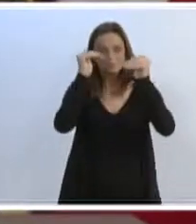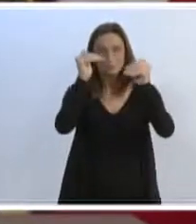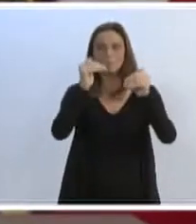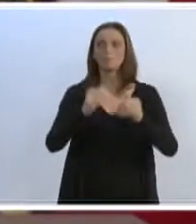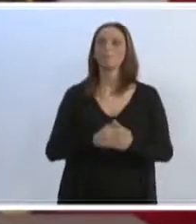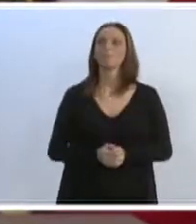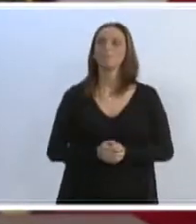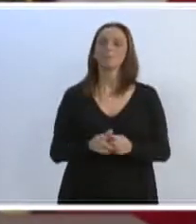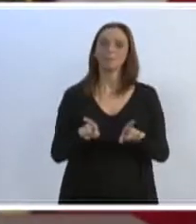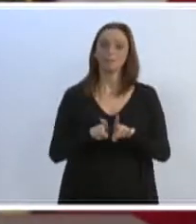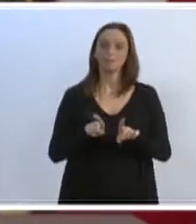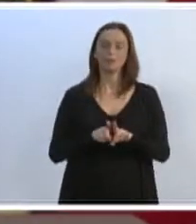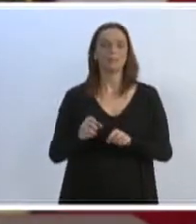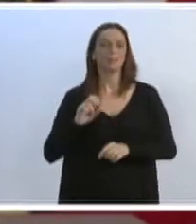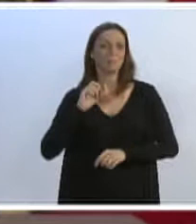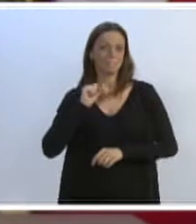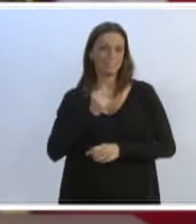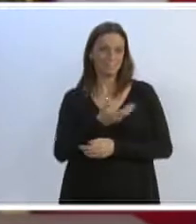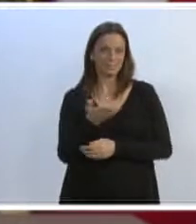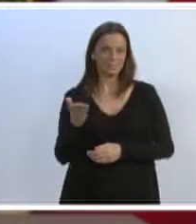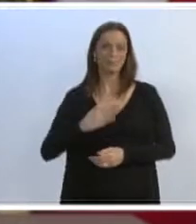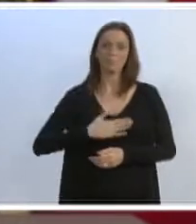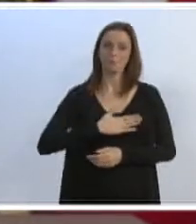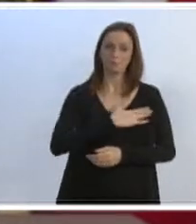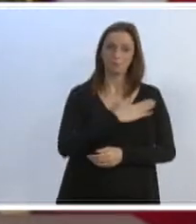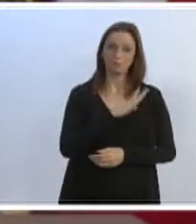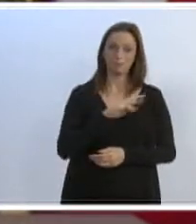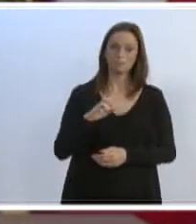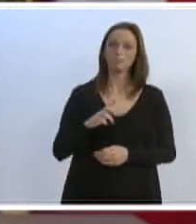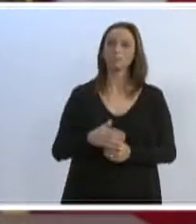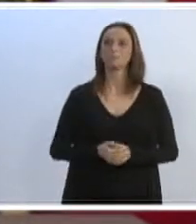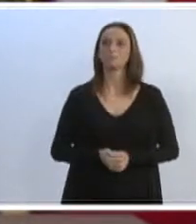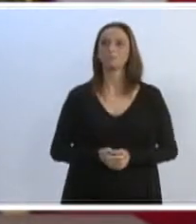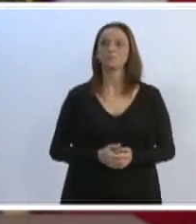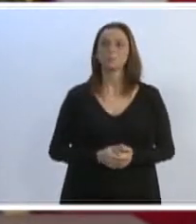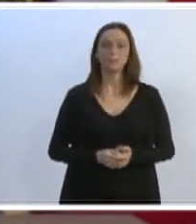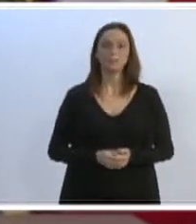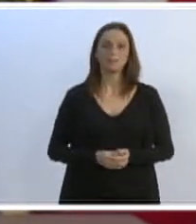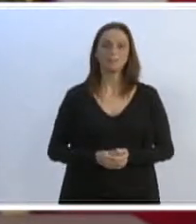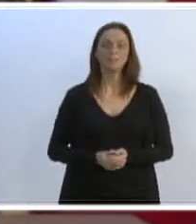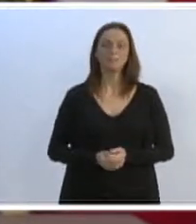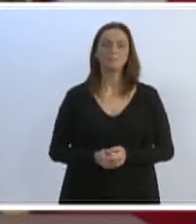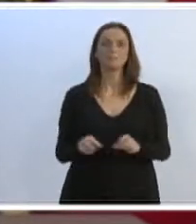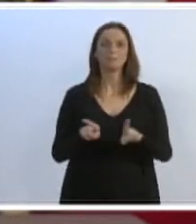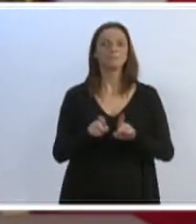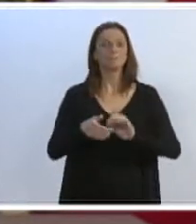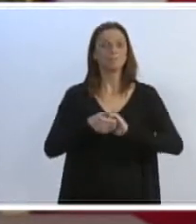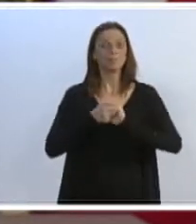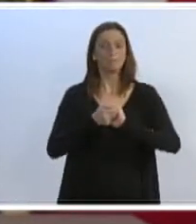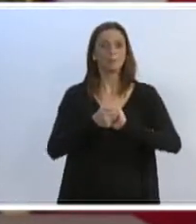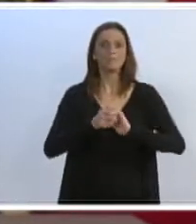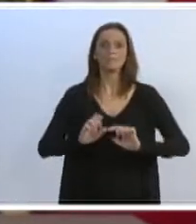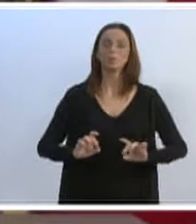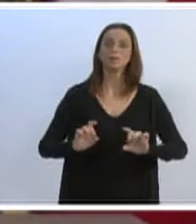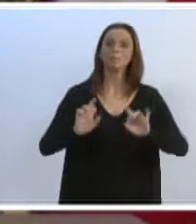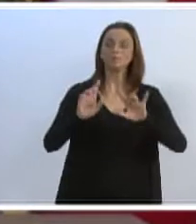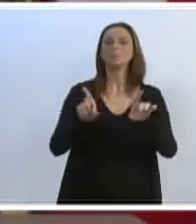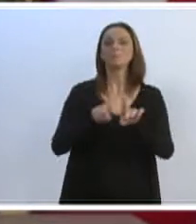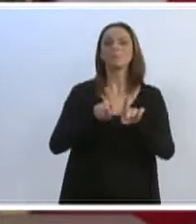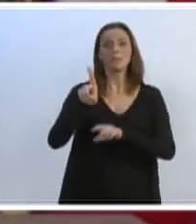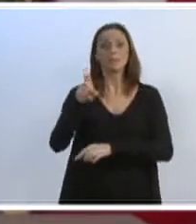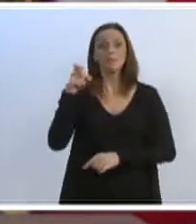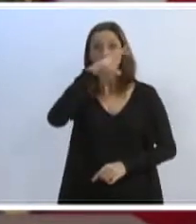E, por fim, antes de encerrar minha fala, eu quero fazer uma última homenagem, um reconhecimento à professora Sueli Maria Vanzuita Petri. São mais de